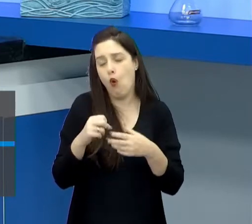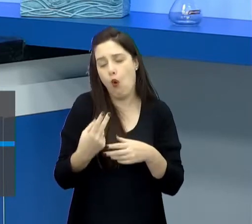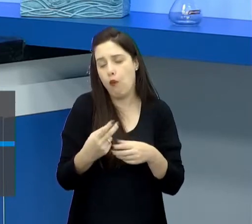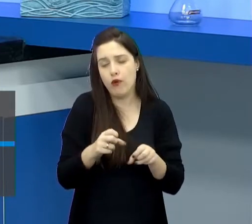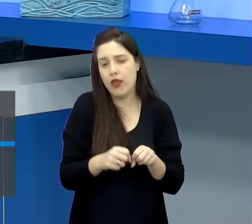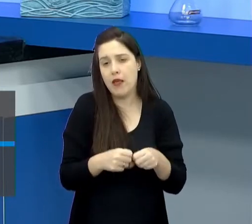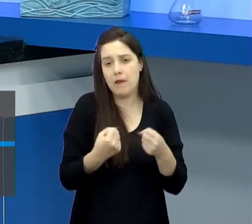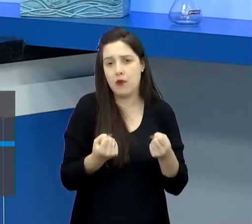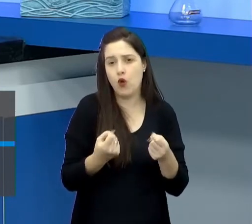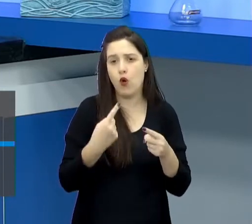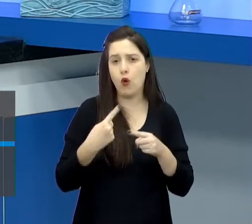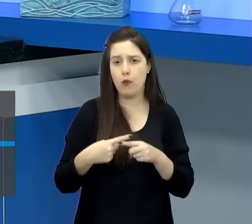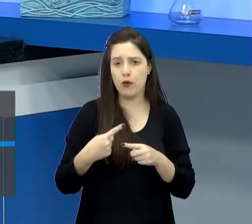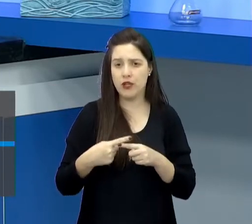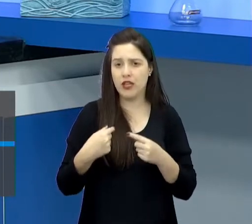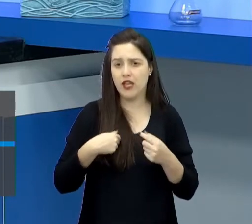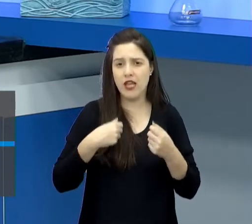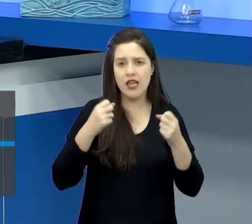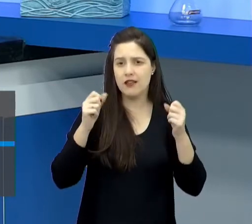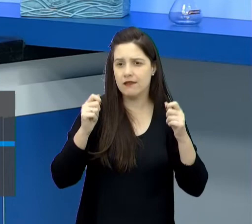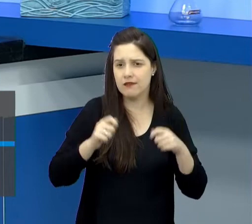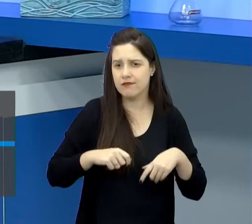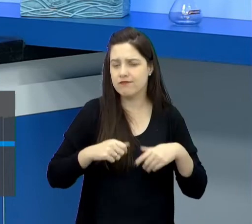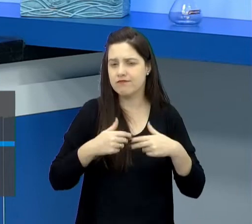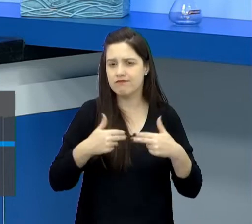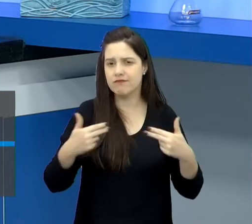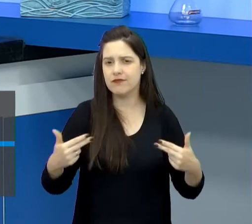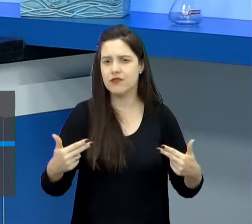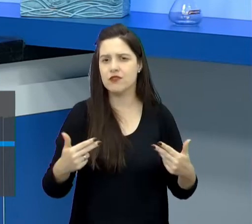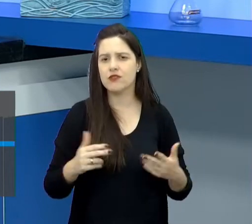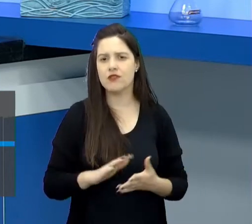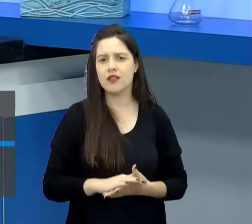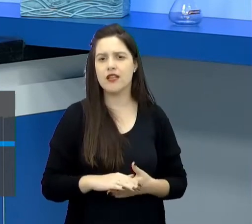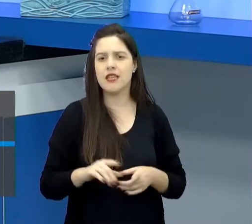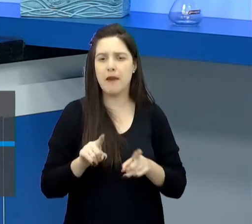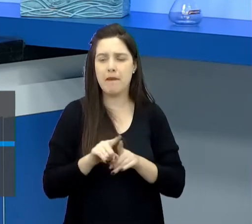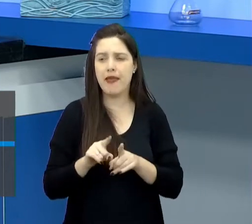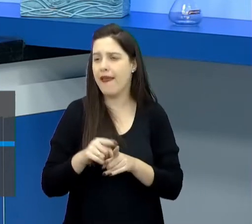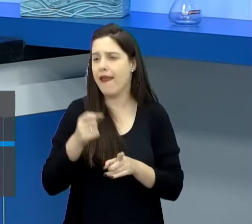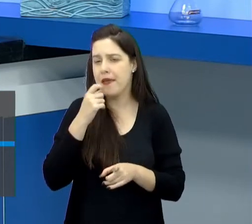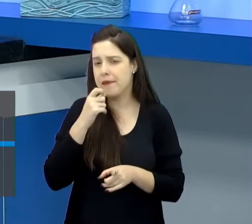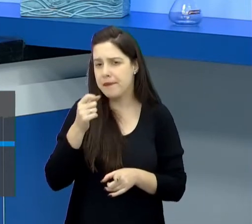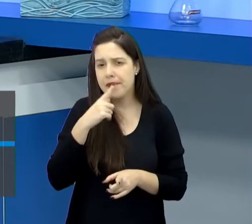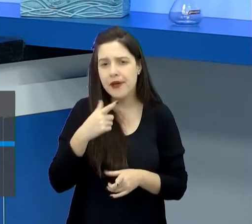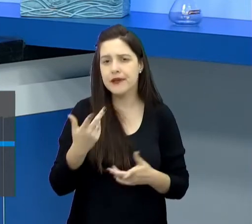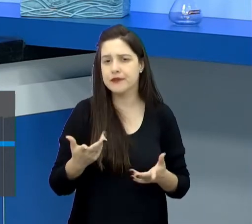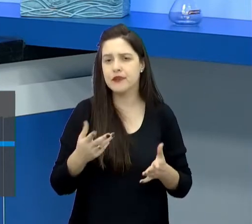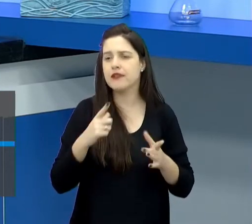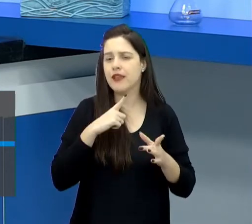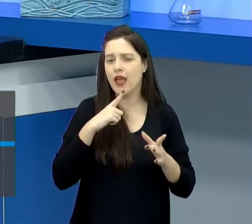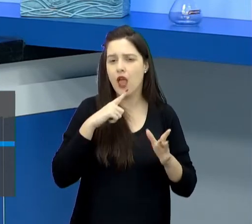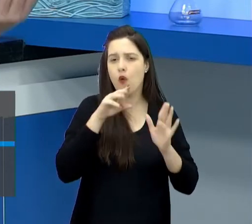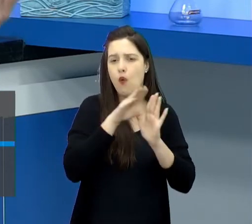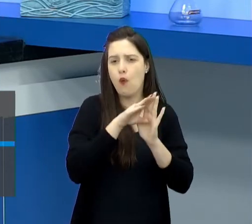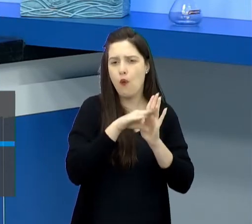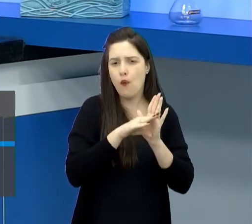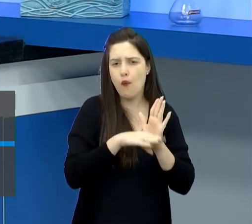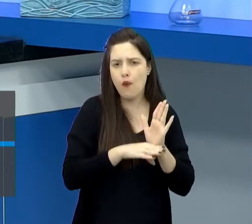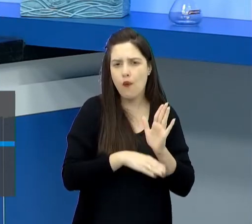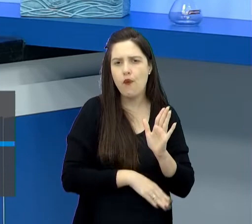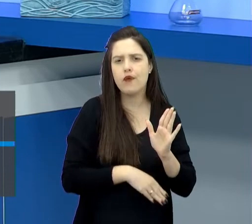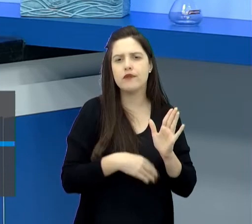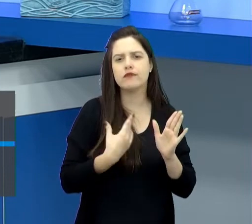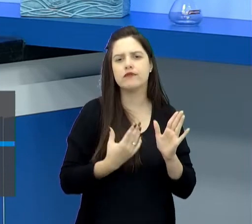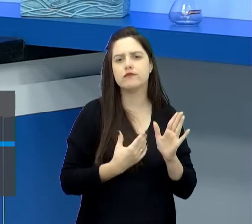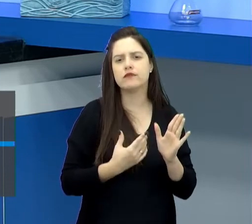porque você precisa de um médico e você vai orçar os remédios, você vai fazer um orçamento de remédio. E às vezes o orçamento, como ele disse,